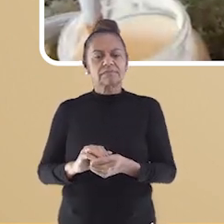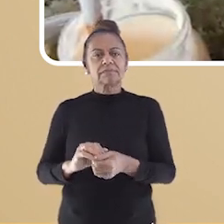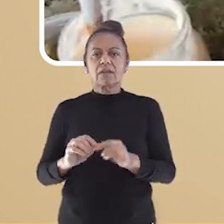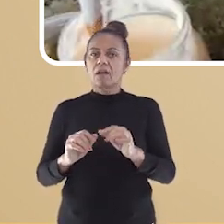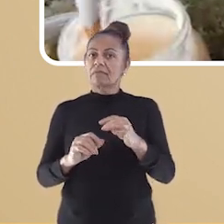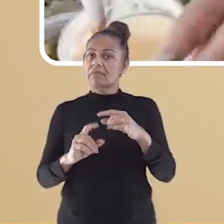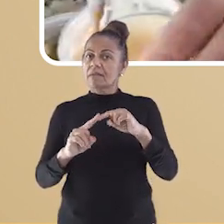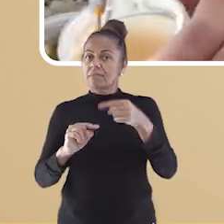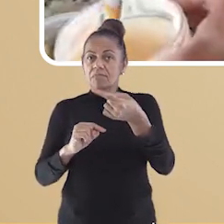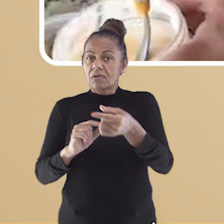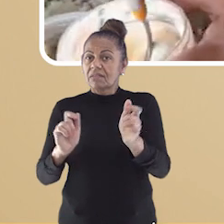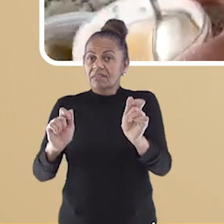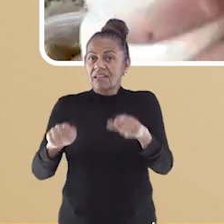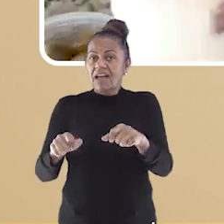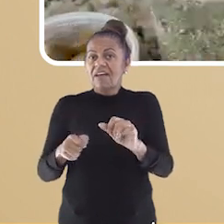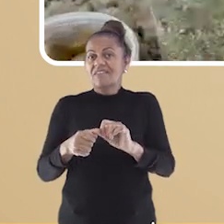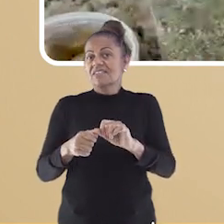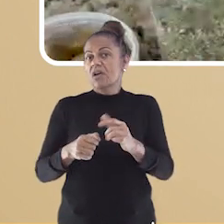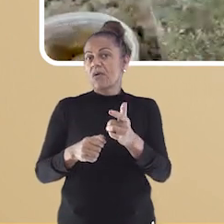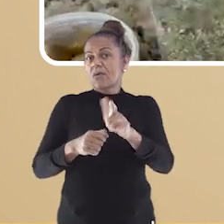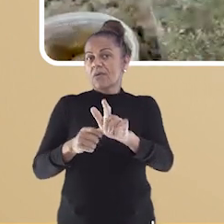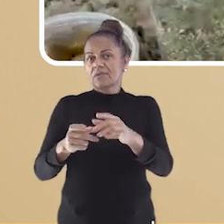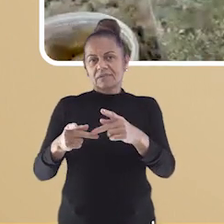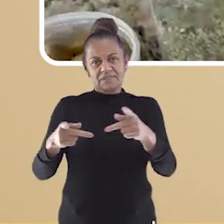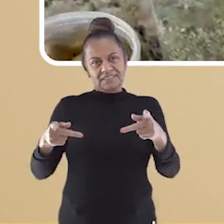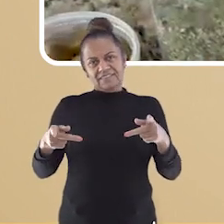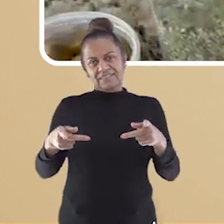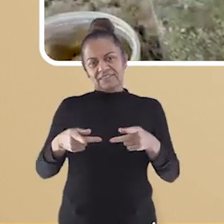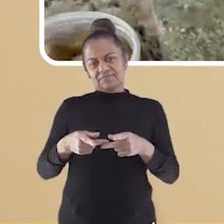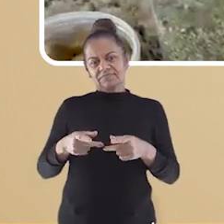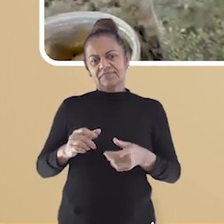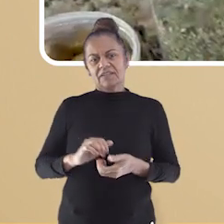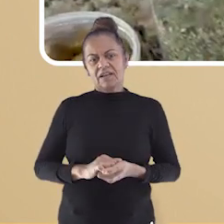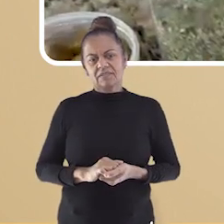E agora eu pego a maionese.